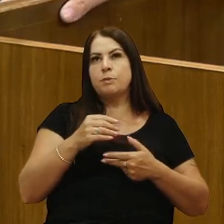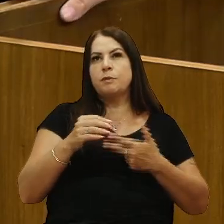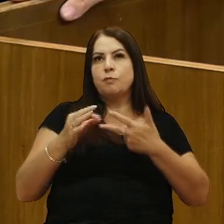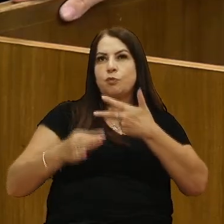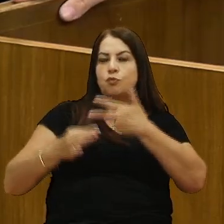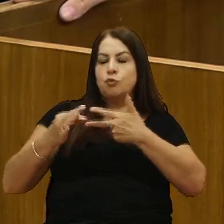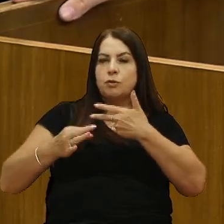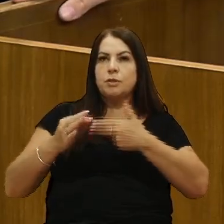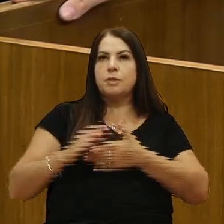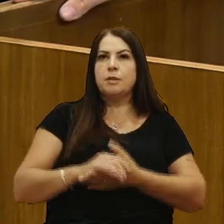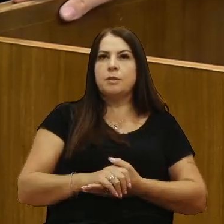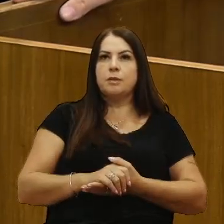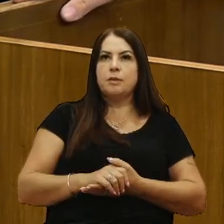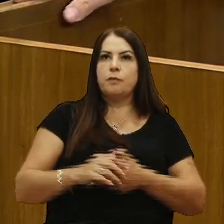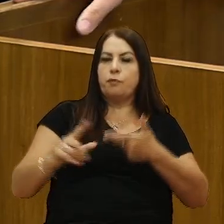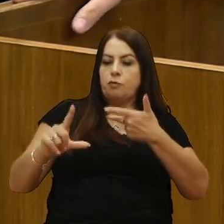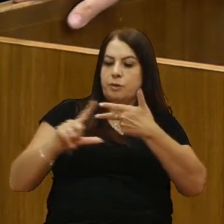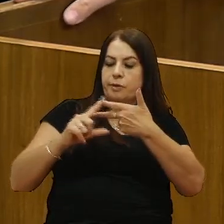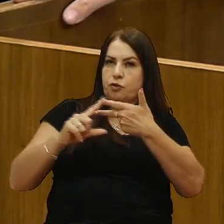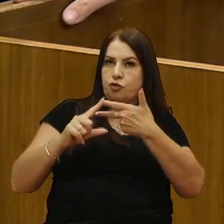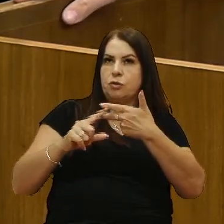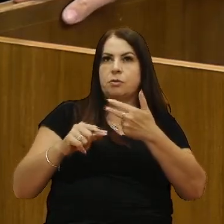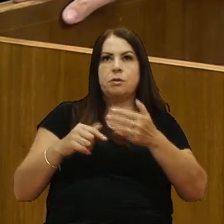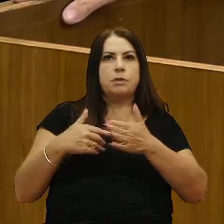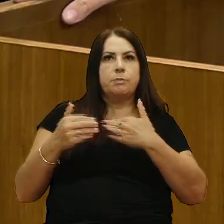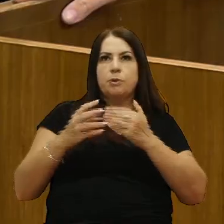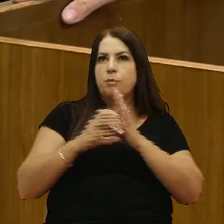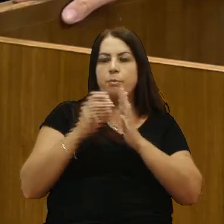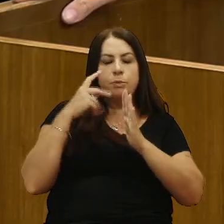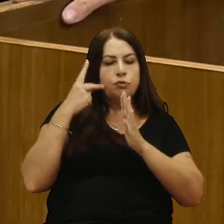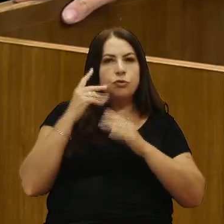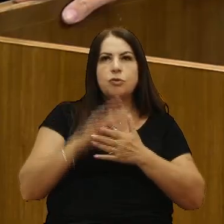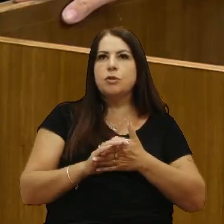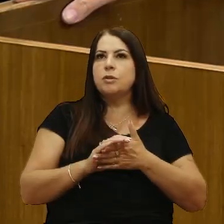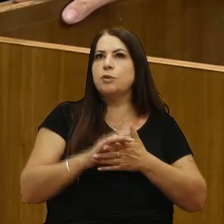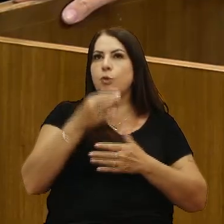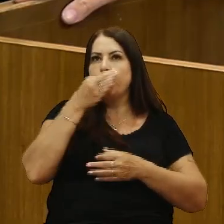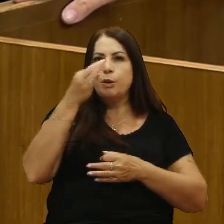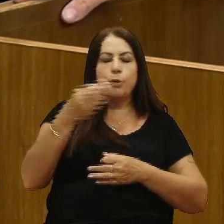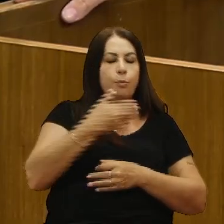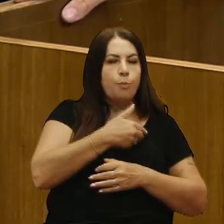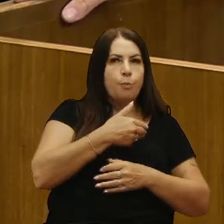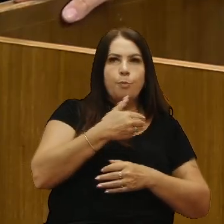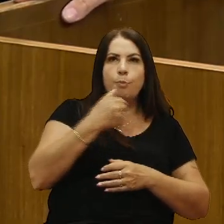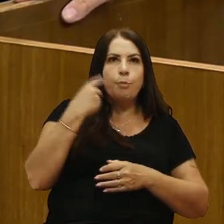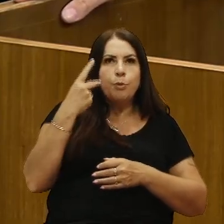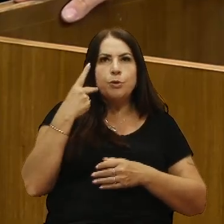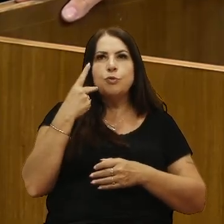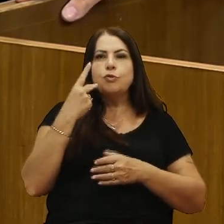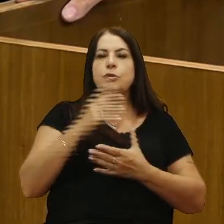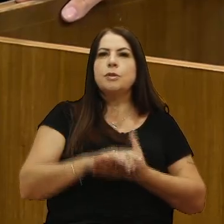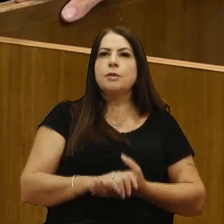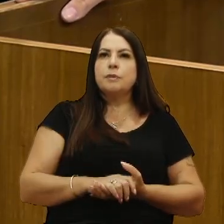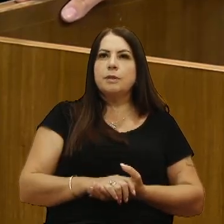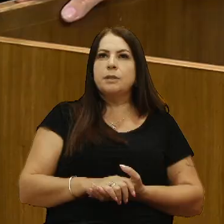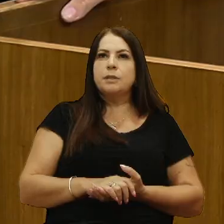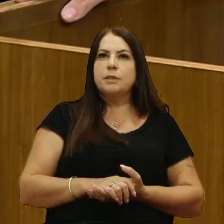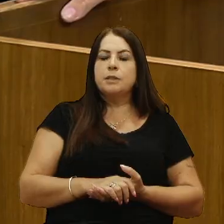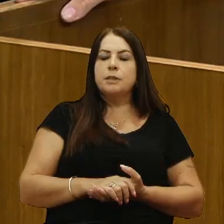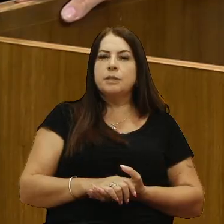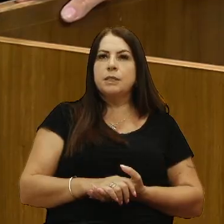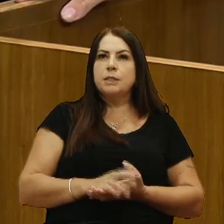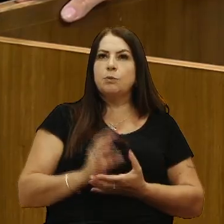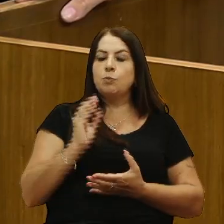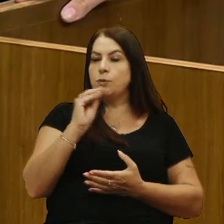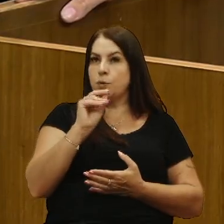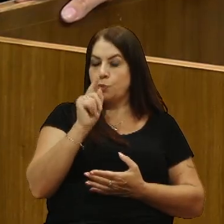né? Foi o legislativo, independente de partido, independente de opinião política, de posto que essas figuras estão